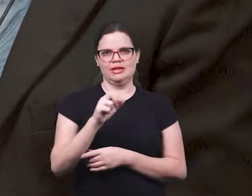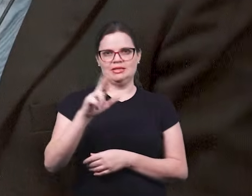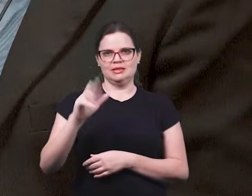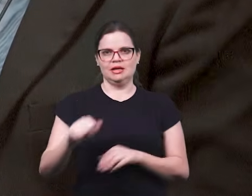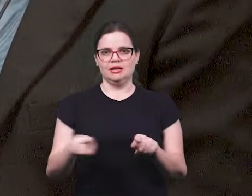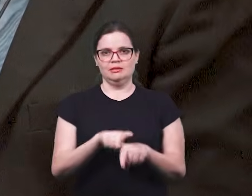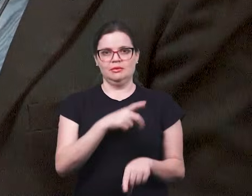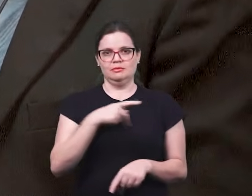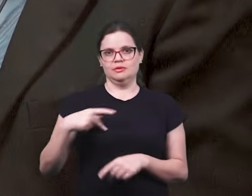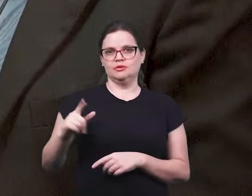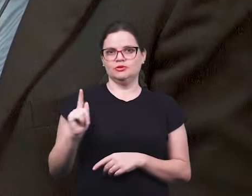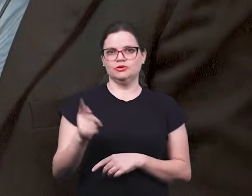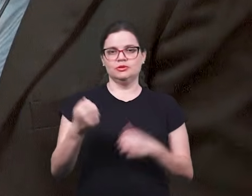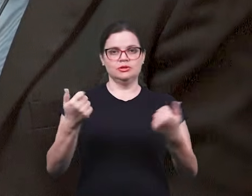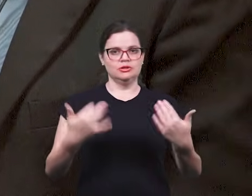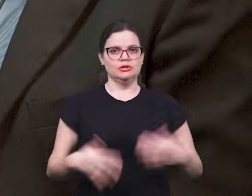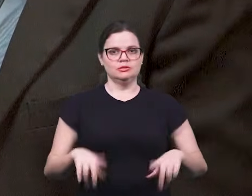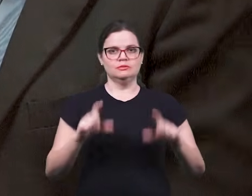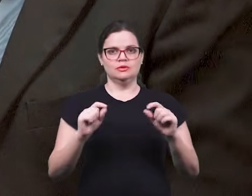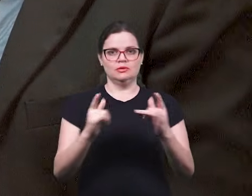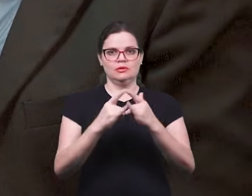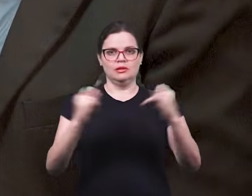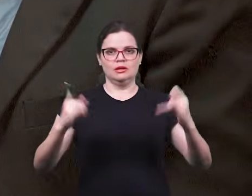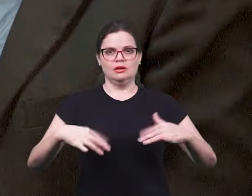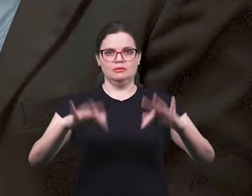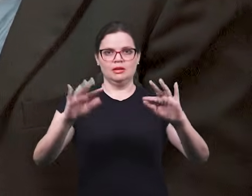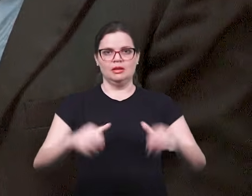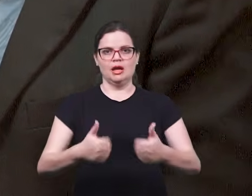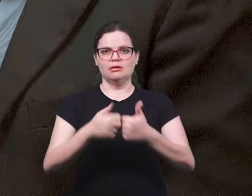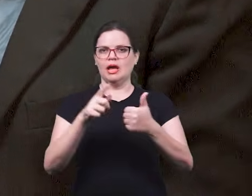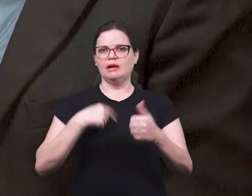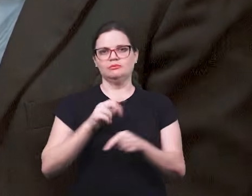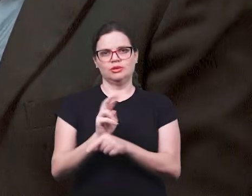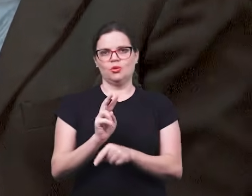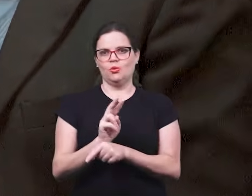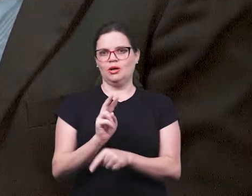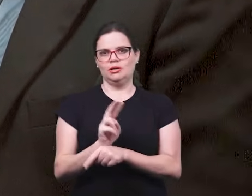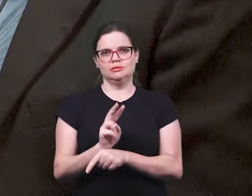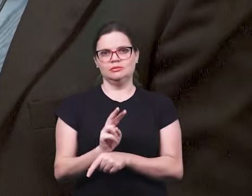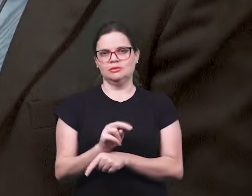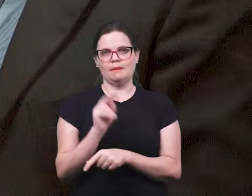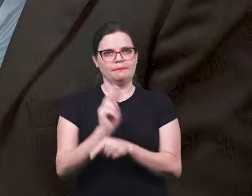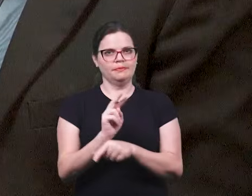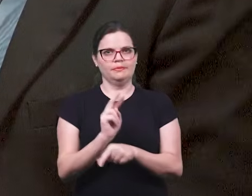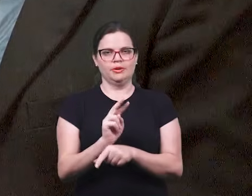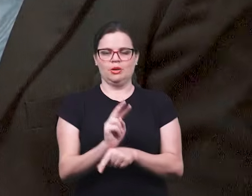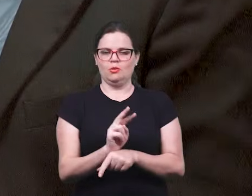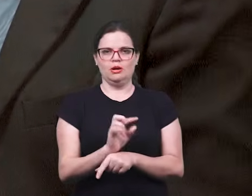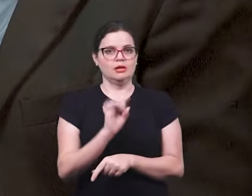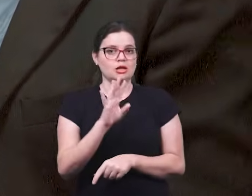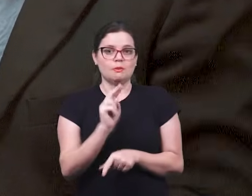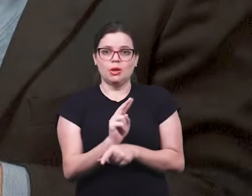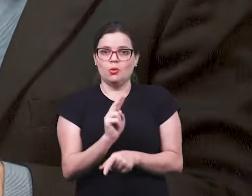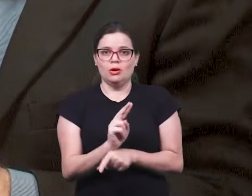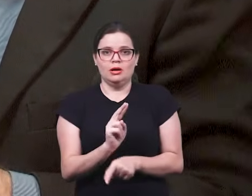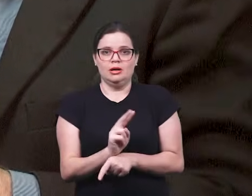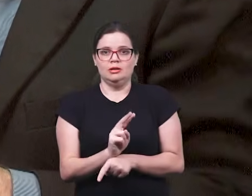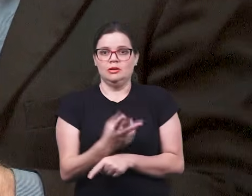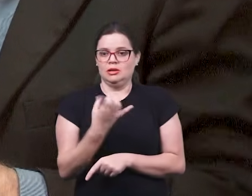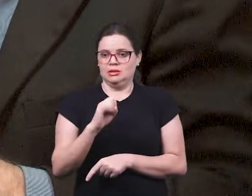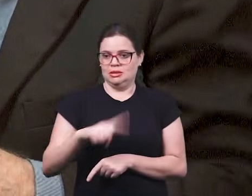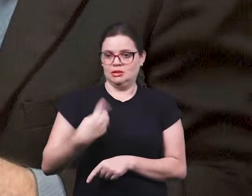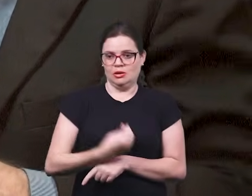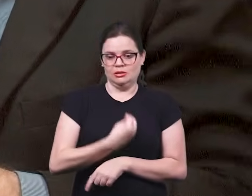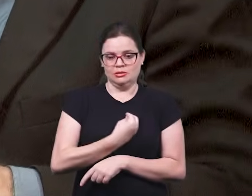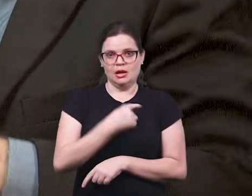pastor Edeutiles comentavam, tabernáculo é por enquanto, a expressão que Muito bom. eles usavam, né? Por enquanto. Enquanto nós